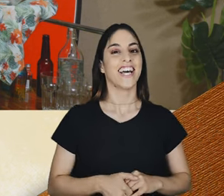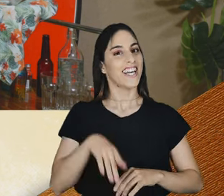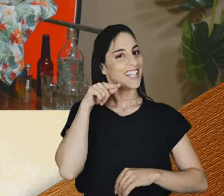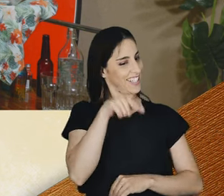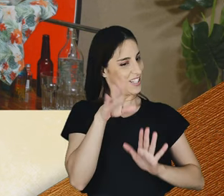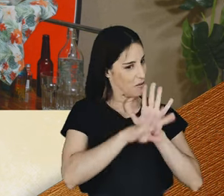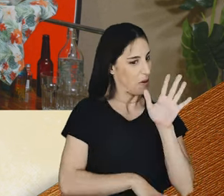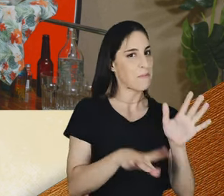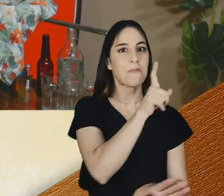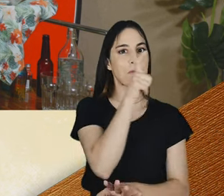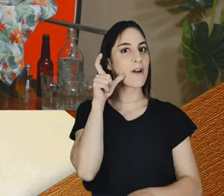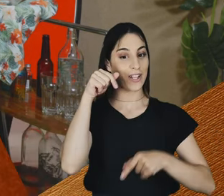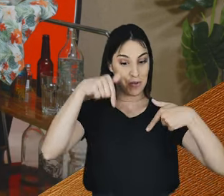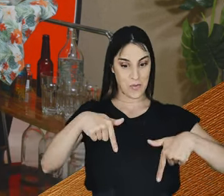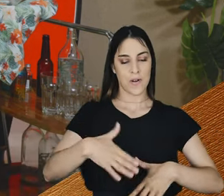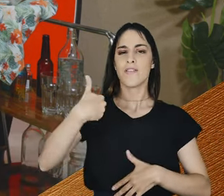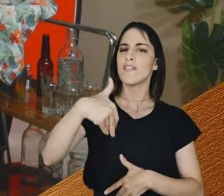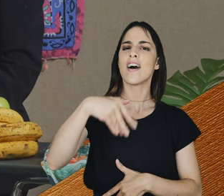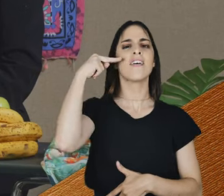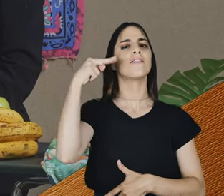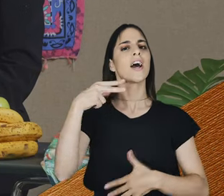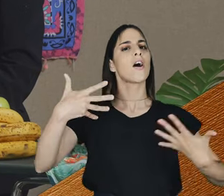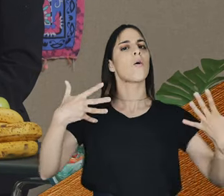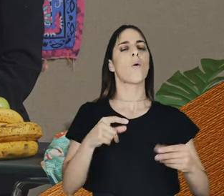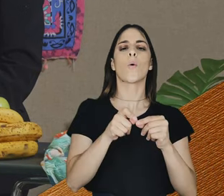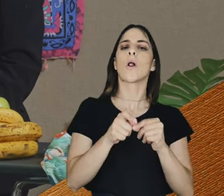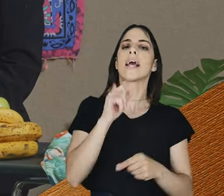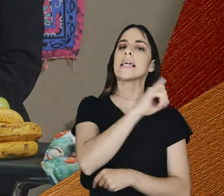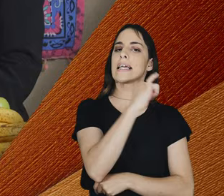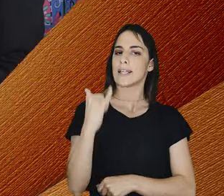Este programa hoje promete, e então vamos lá ter com o nosso colega e amigo Rui.